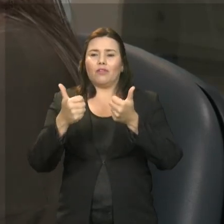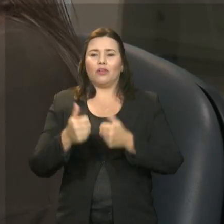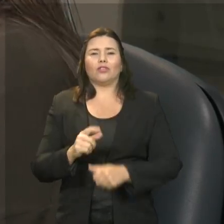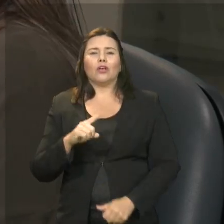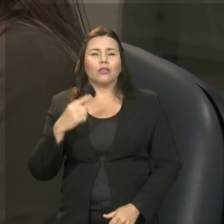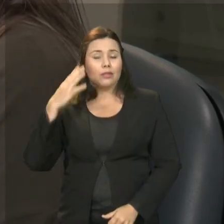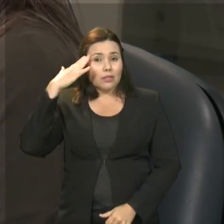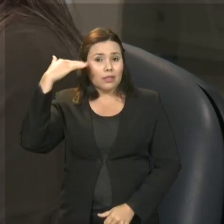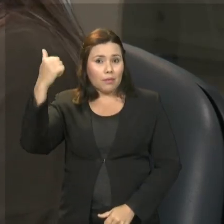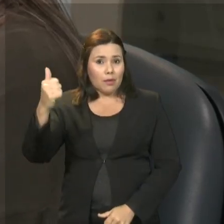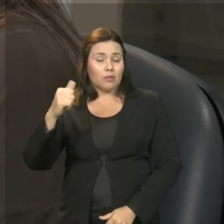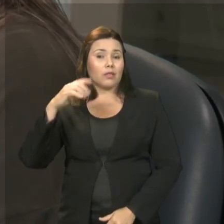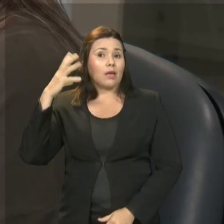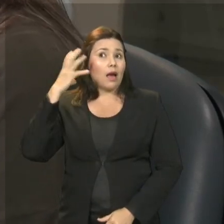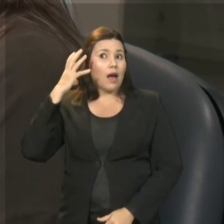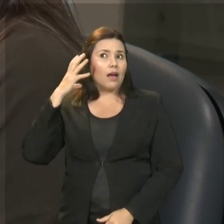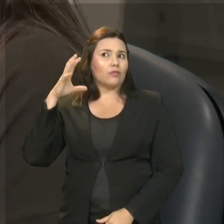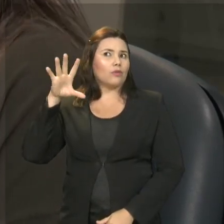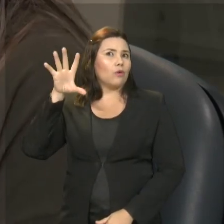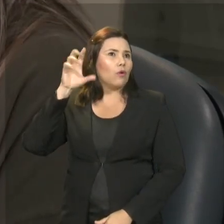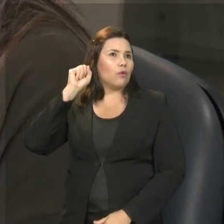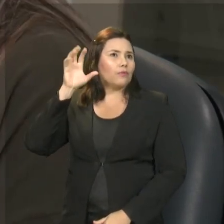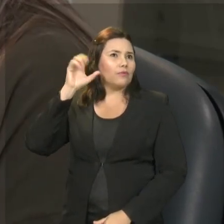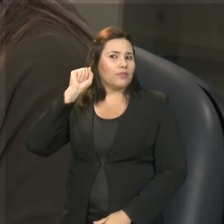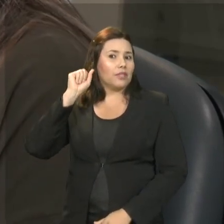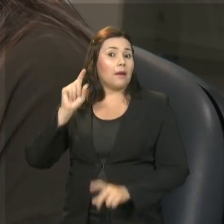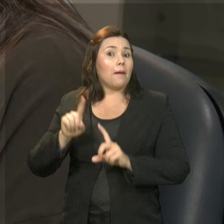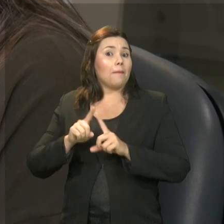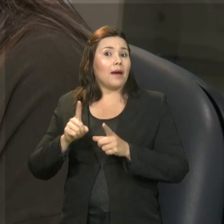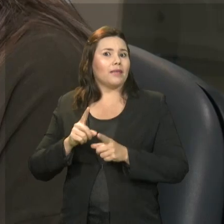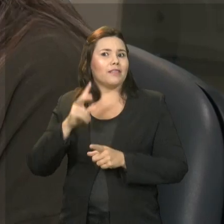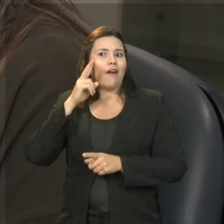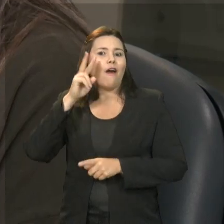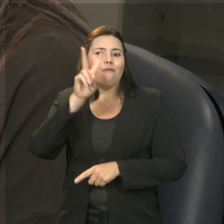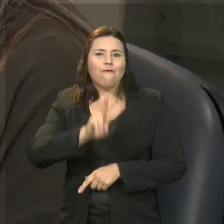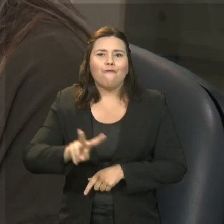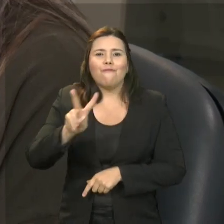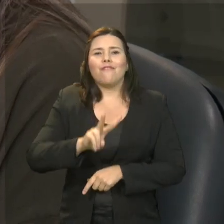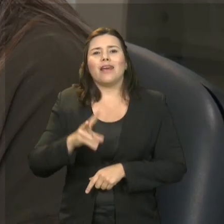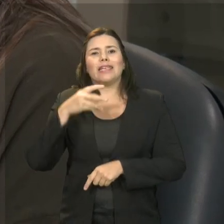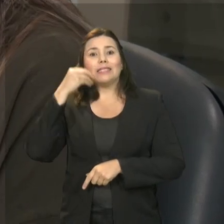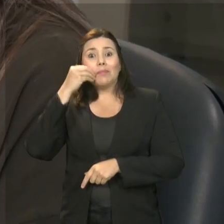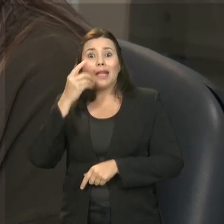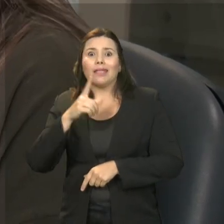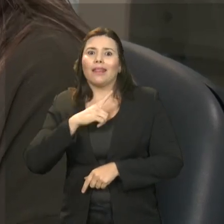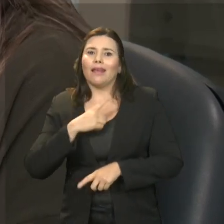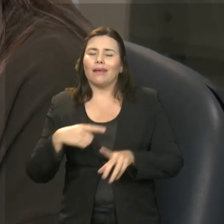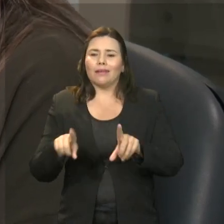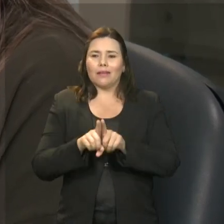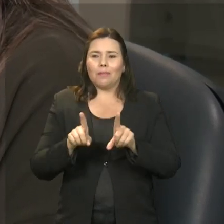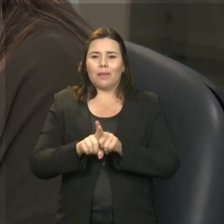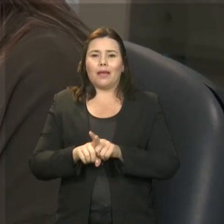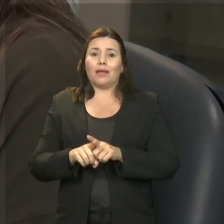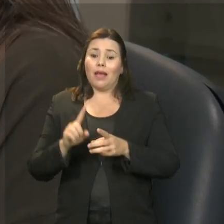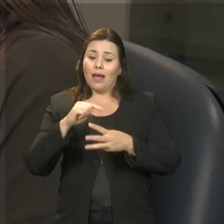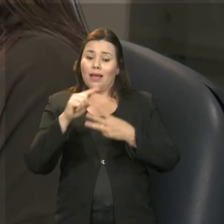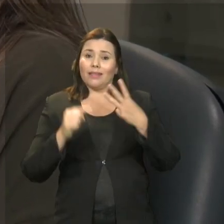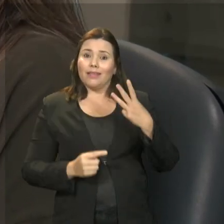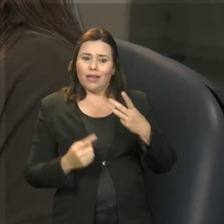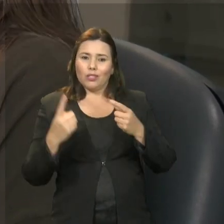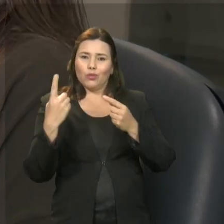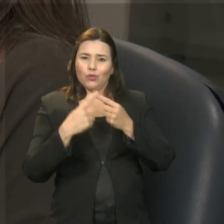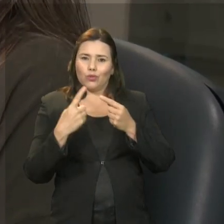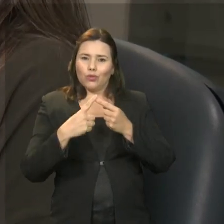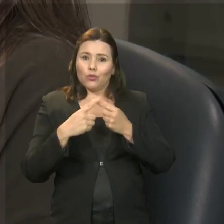também ouvir, mas é também ver. E mudou tudo, porque são três tipos de comunicação numa só. Então,